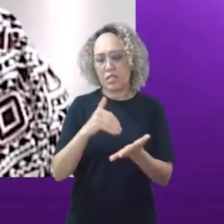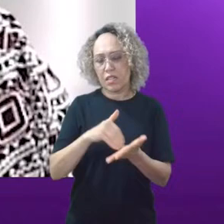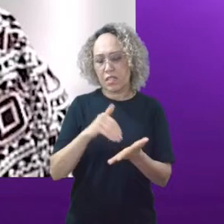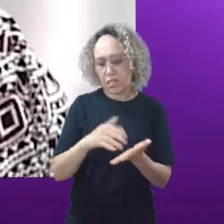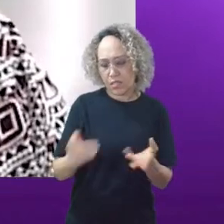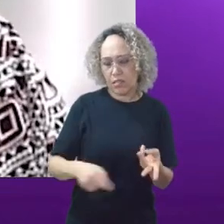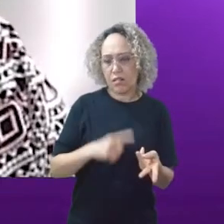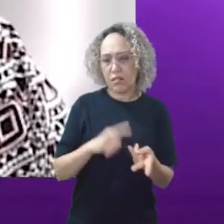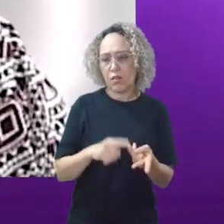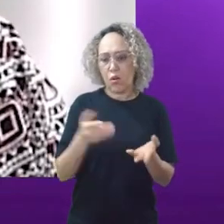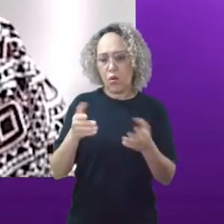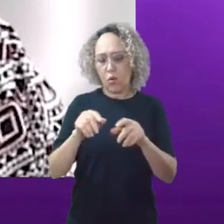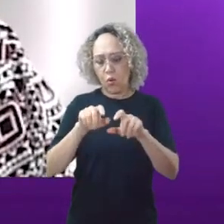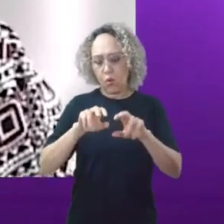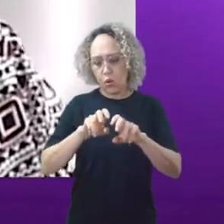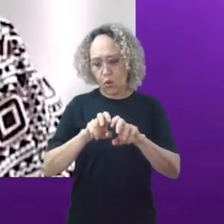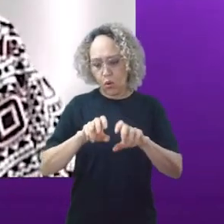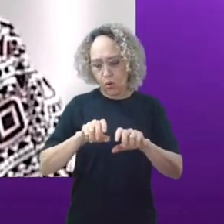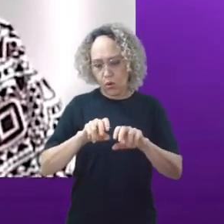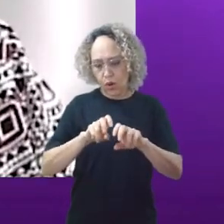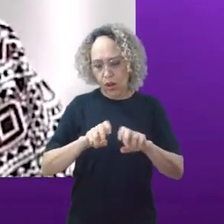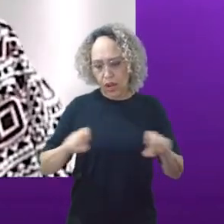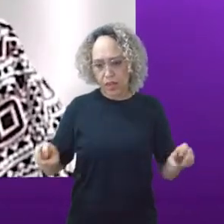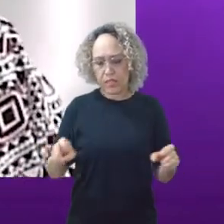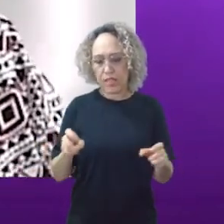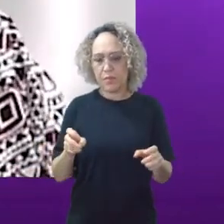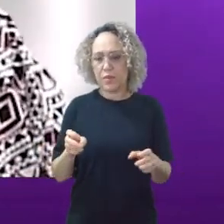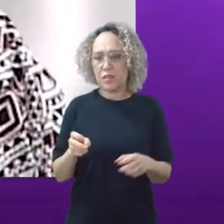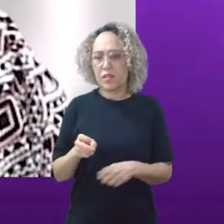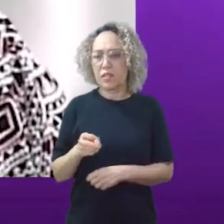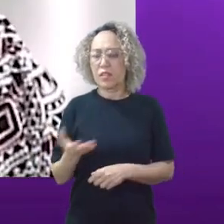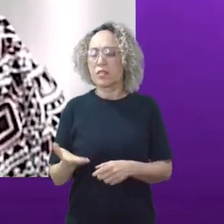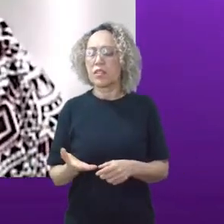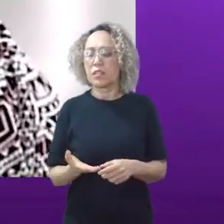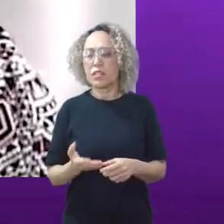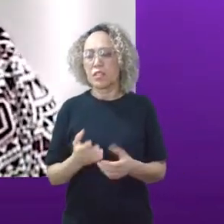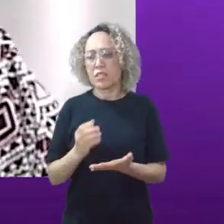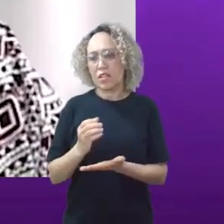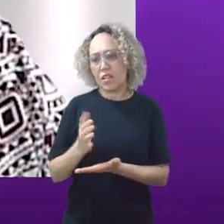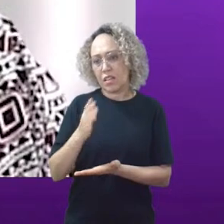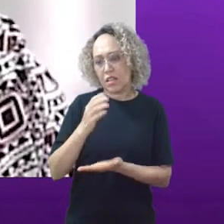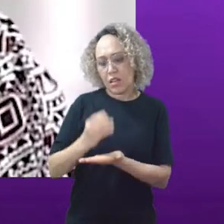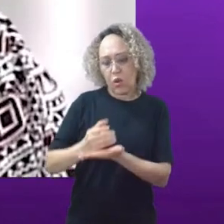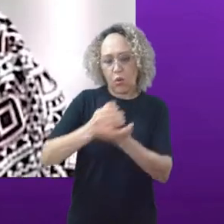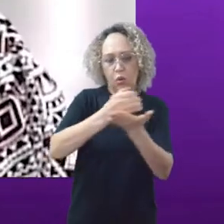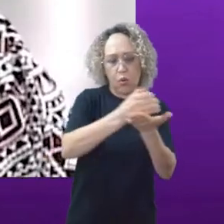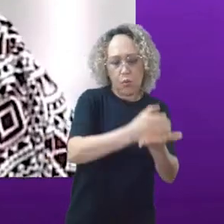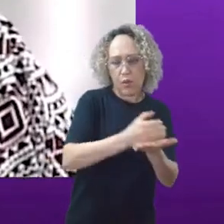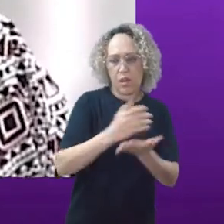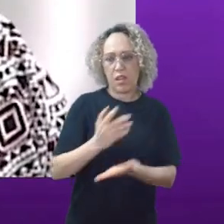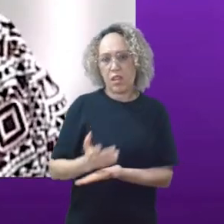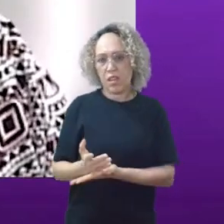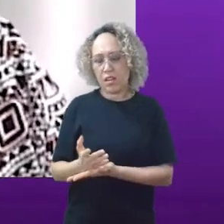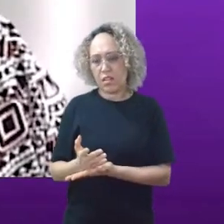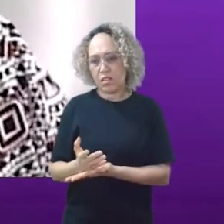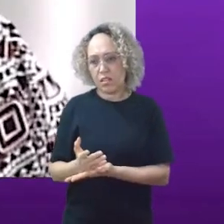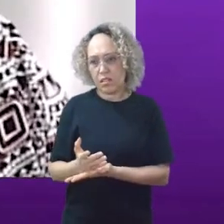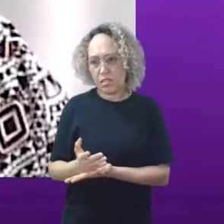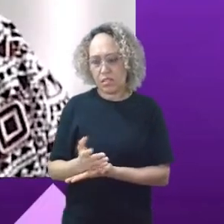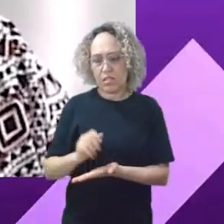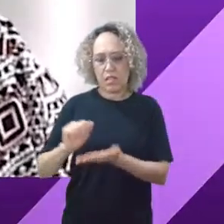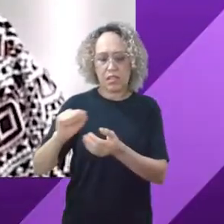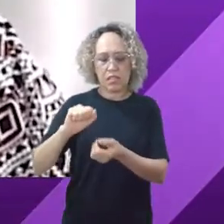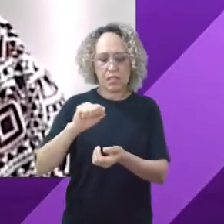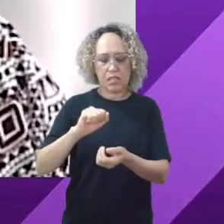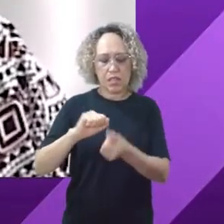atendentes de lojas e mercados, copeiras, operadoras de caixa, enfim,